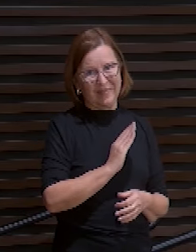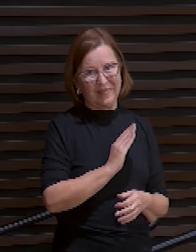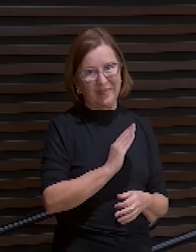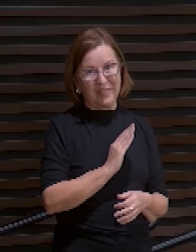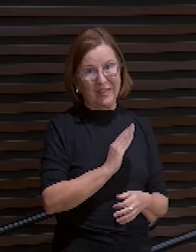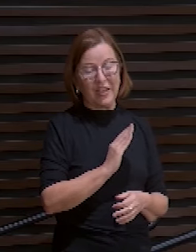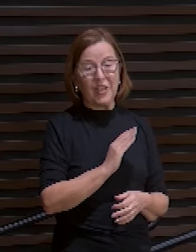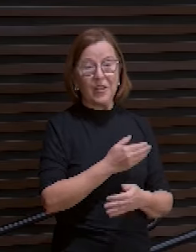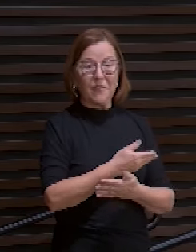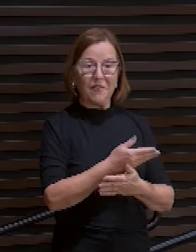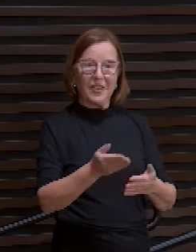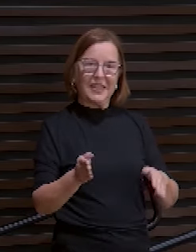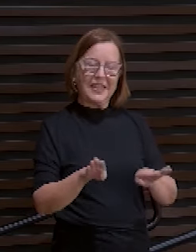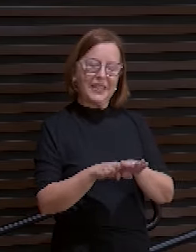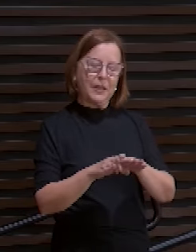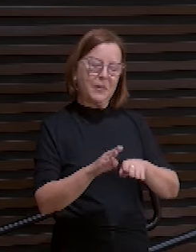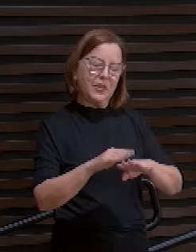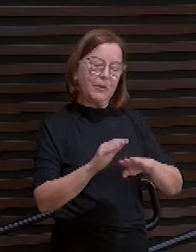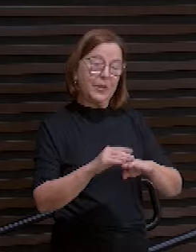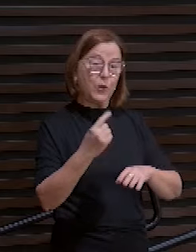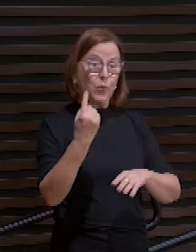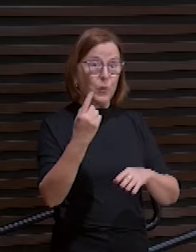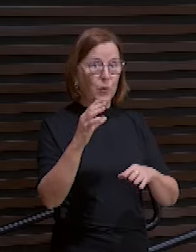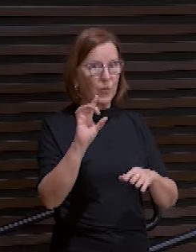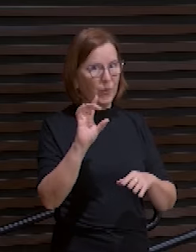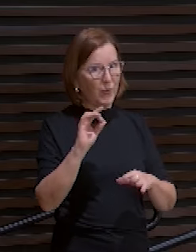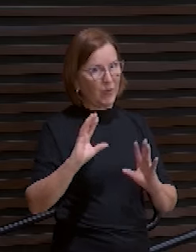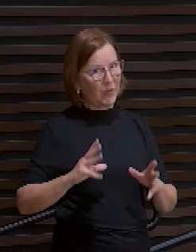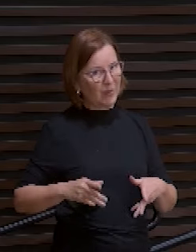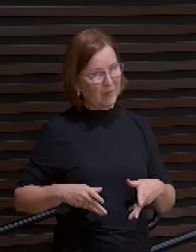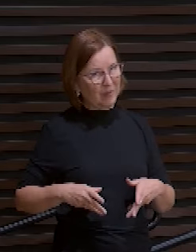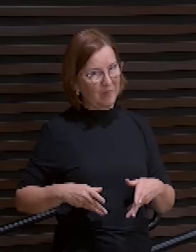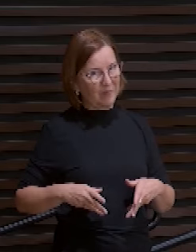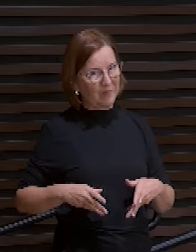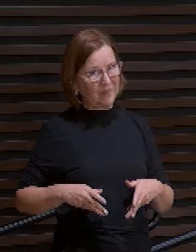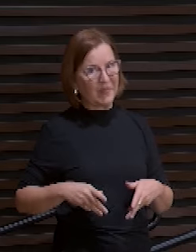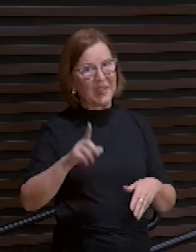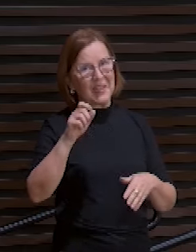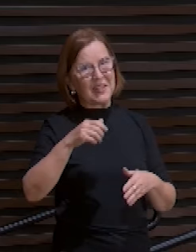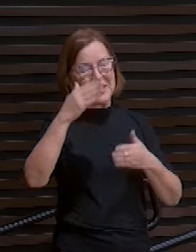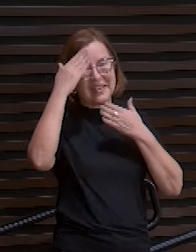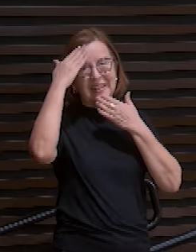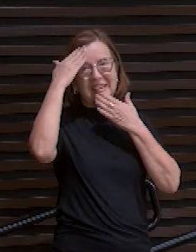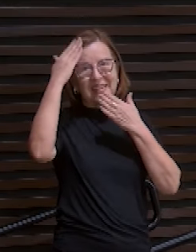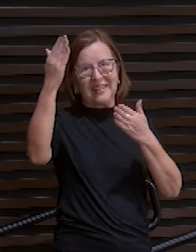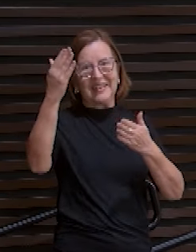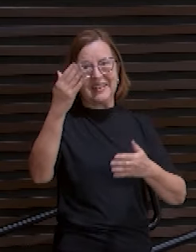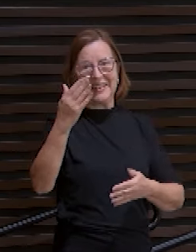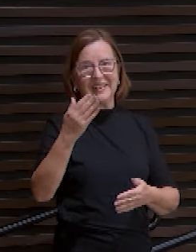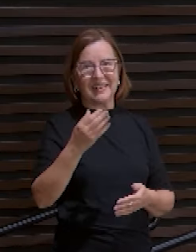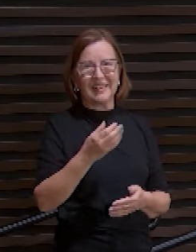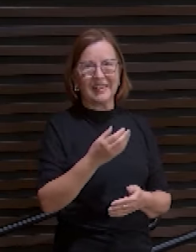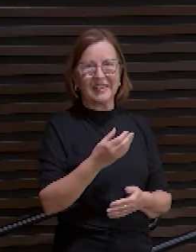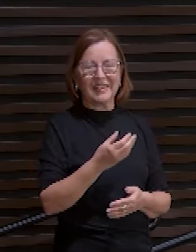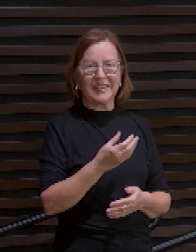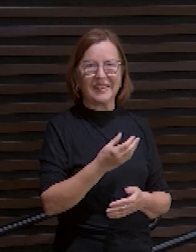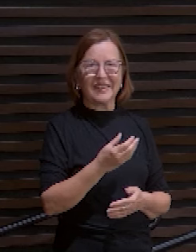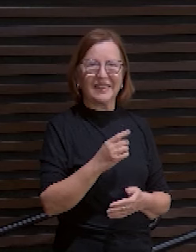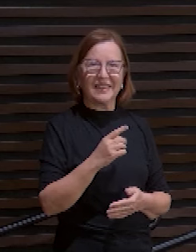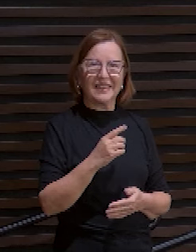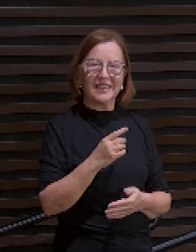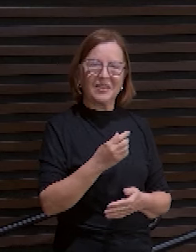chamados em um só corpo e sede agradecidos abi ricamente em Vós a palavra de